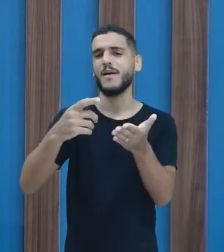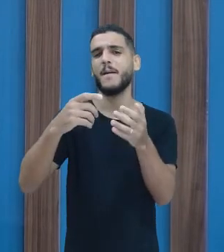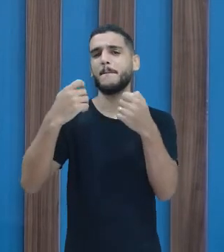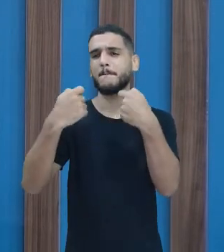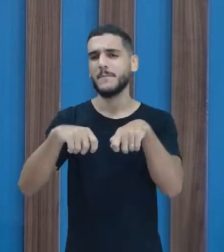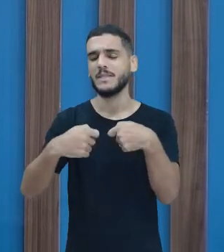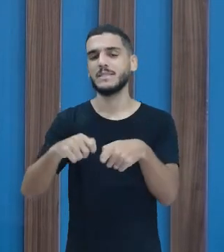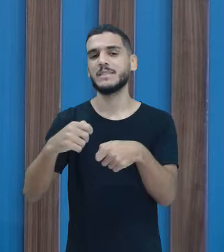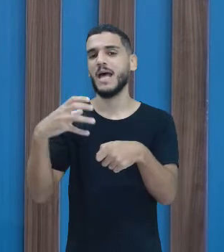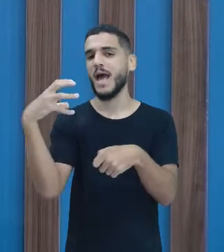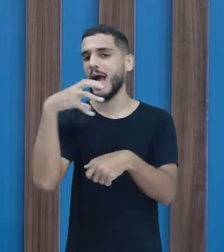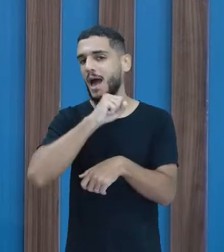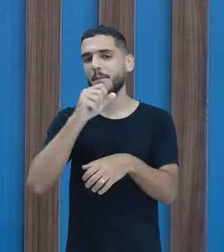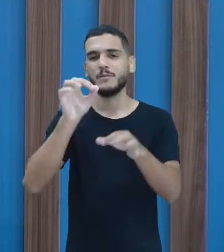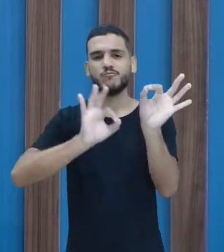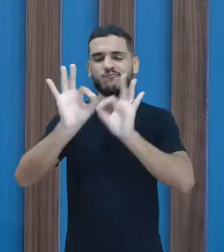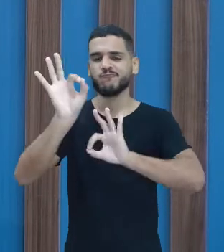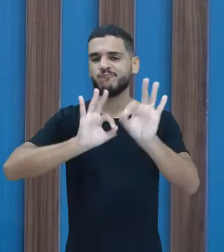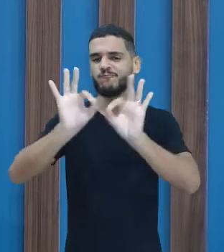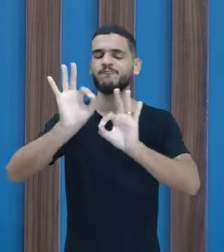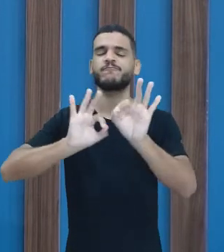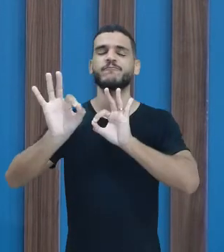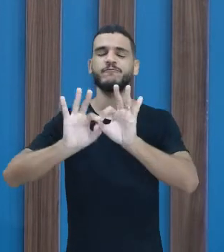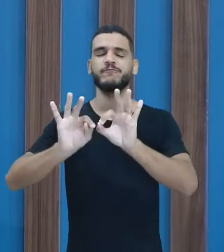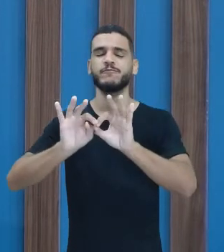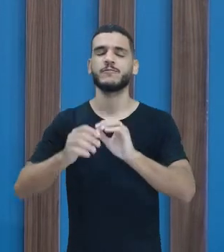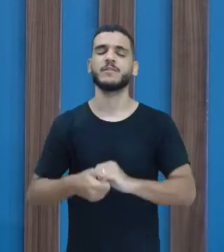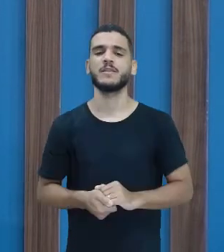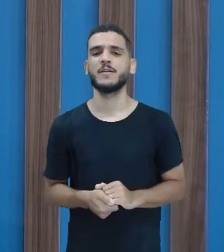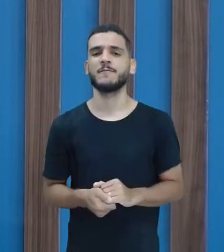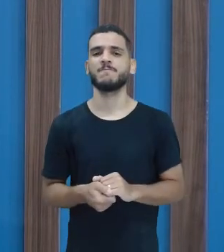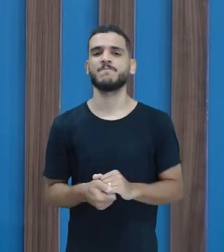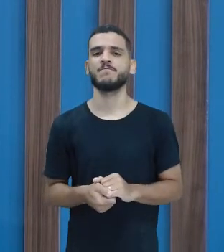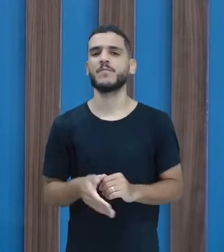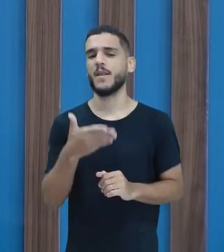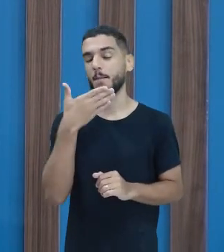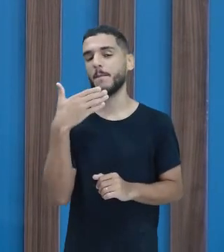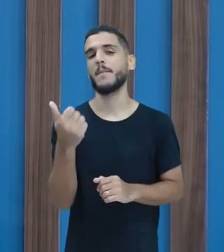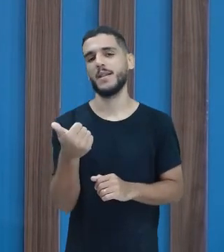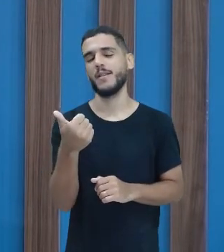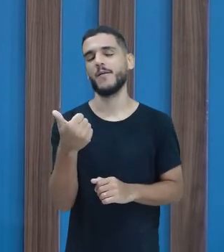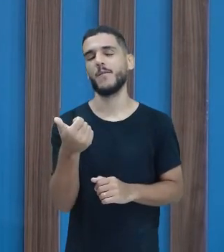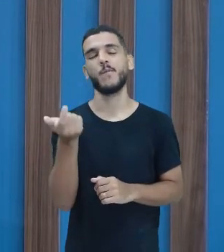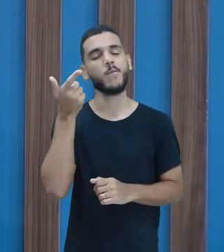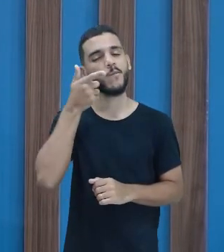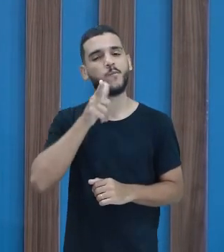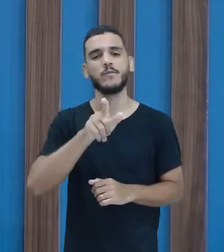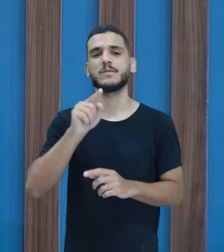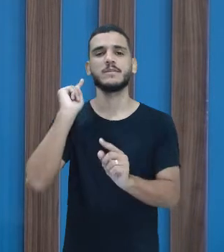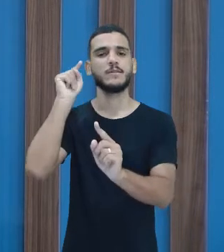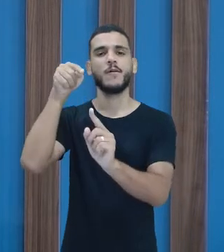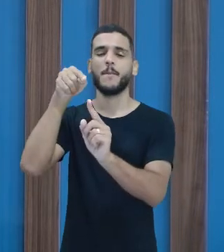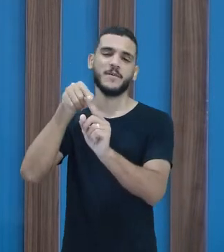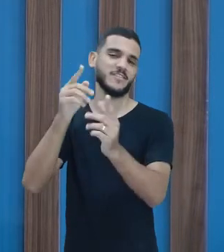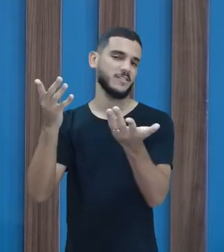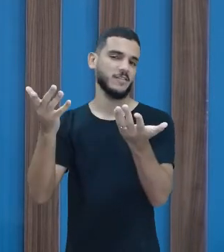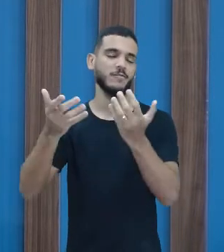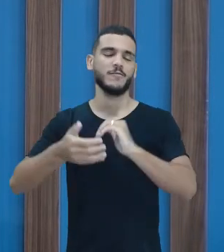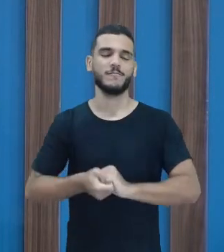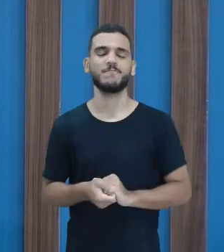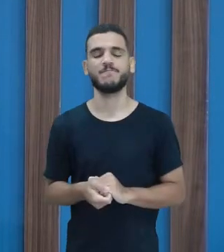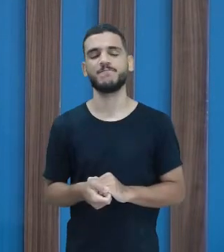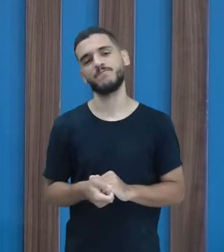mais rápido a gente puder organizar essas anotações, melhor para a gente chegar ao que a gente quer, não é?